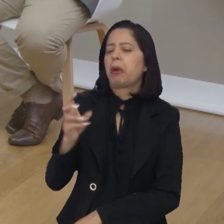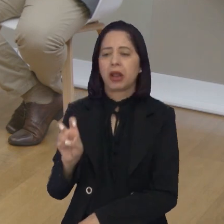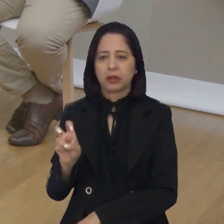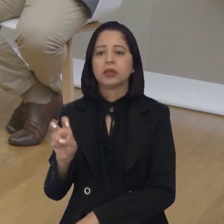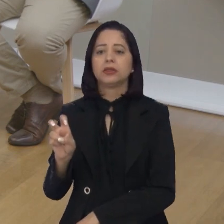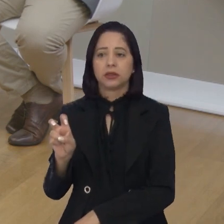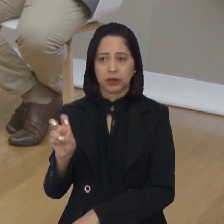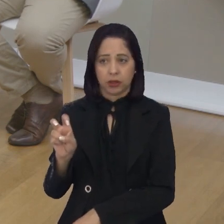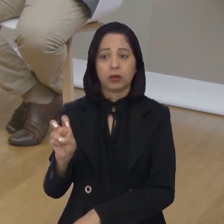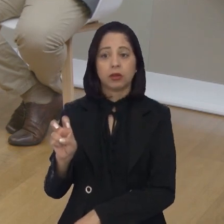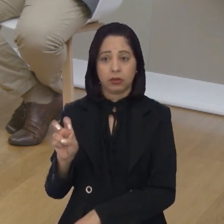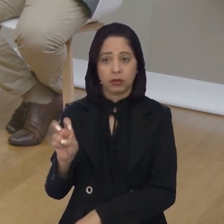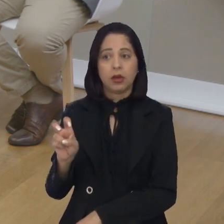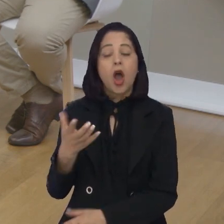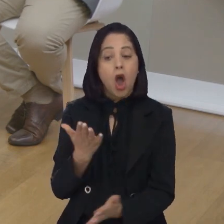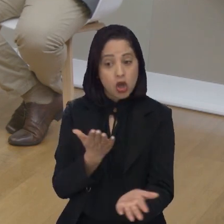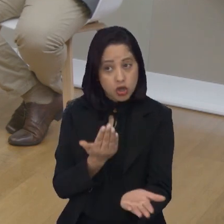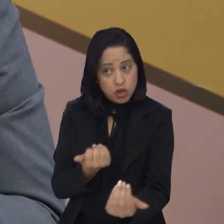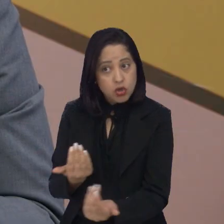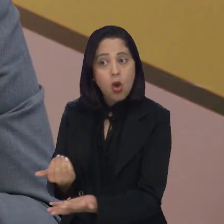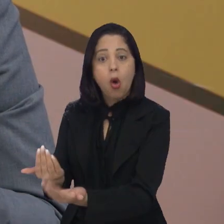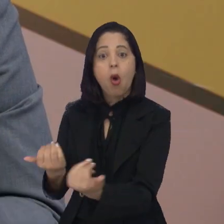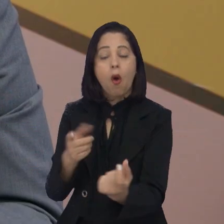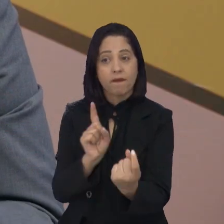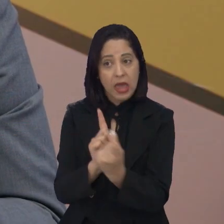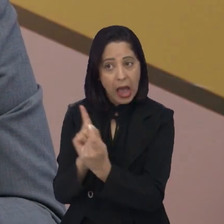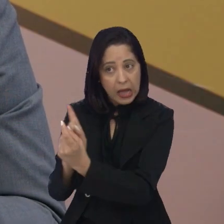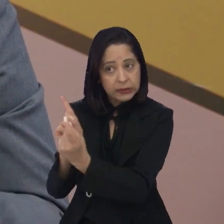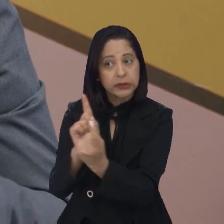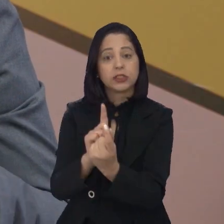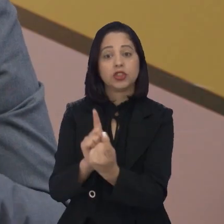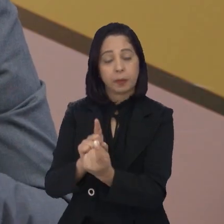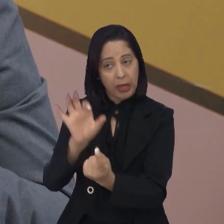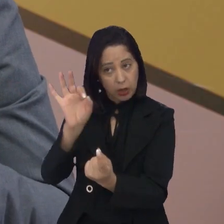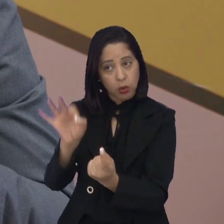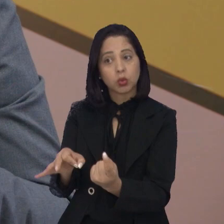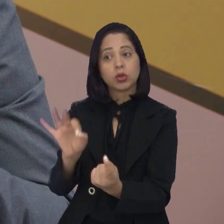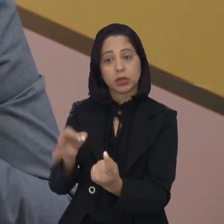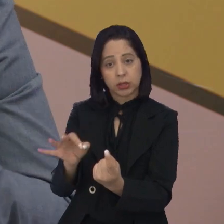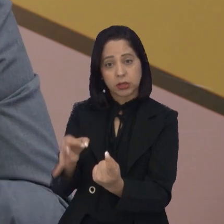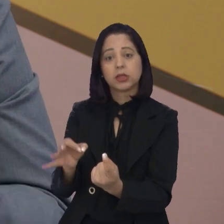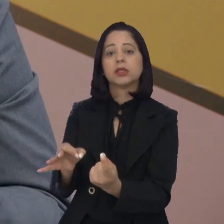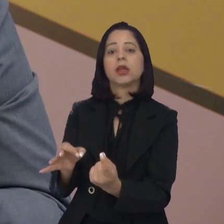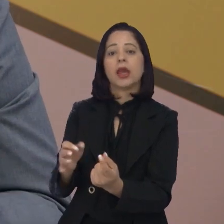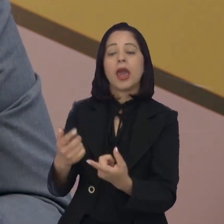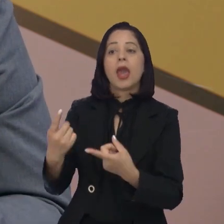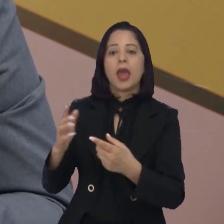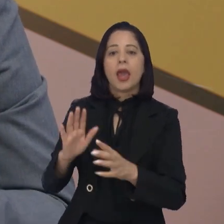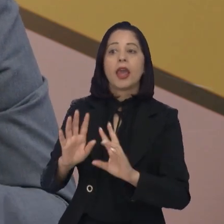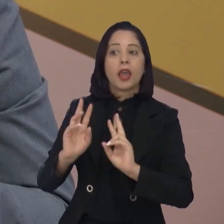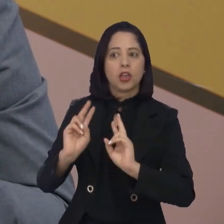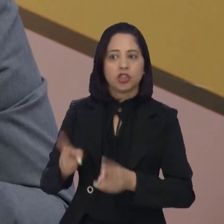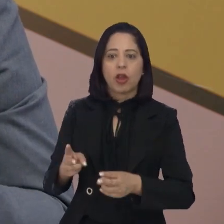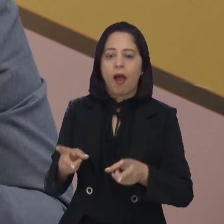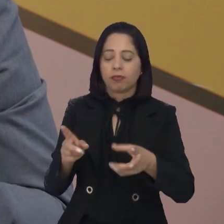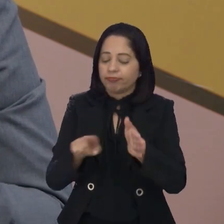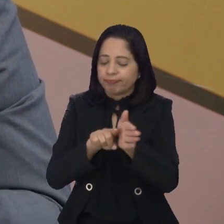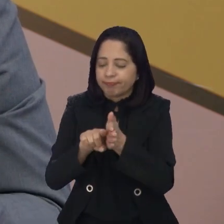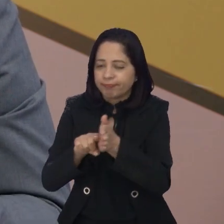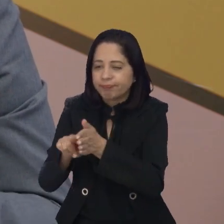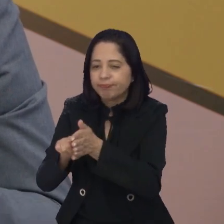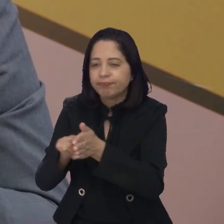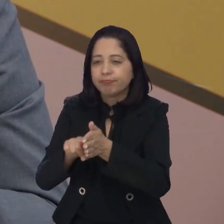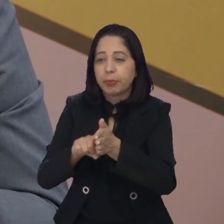mais jovens eu atendo pacientes no consultório, já buscando fazer todo o acompanhamento rastreio, né, que são os